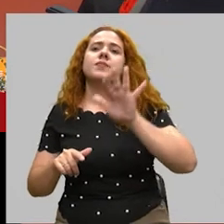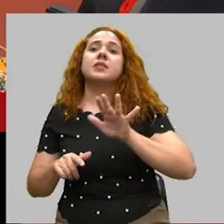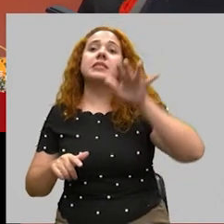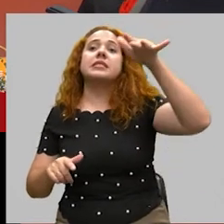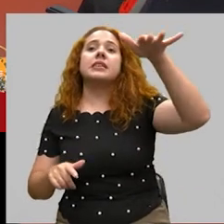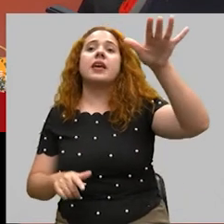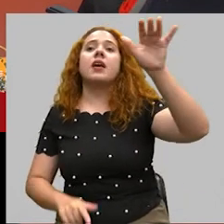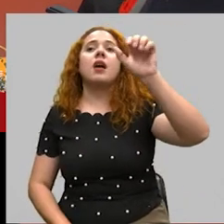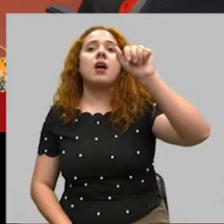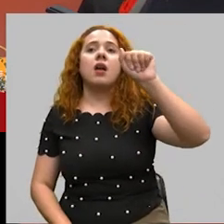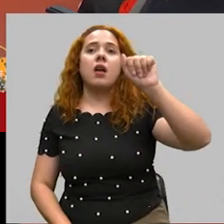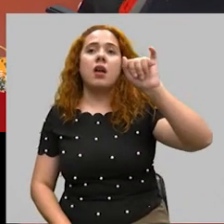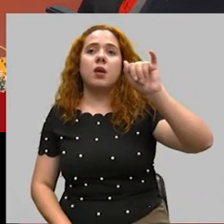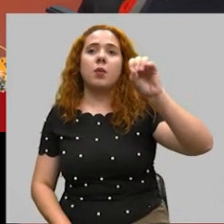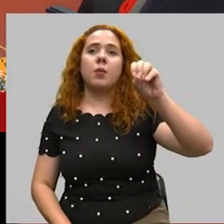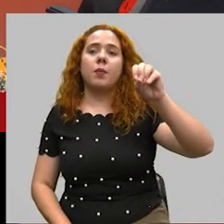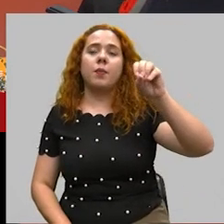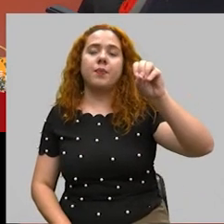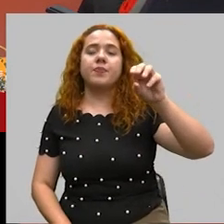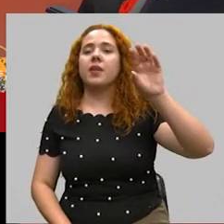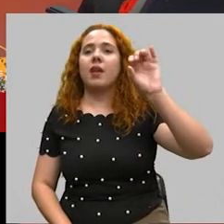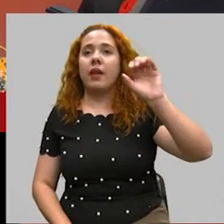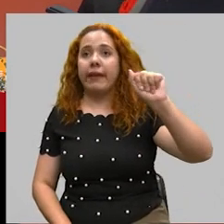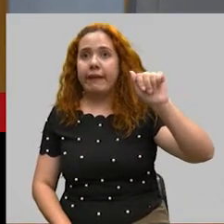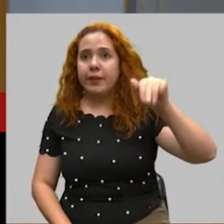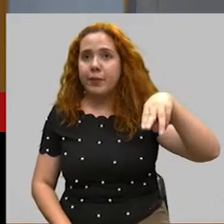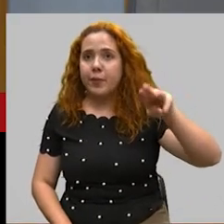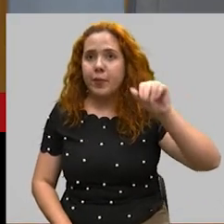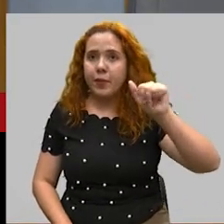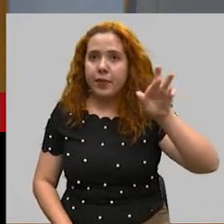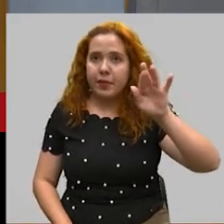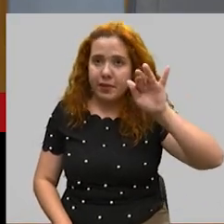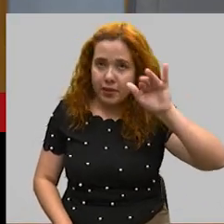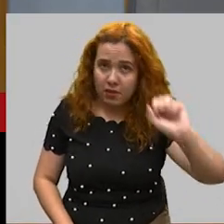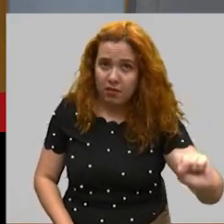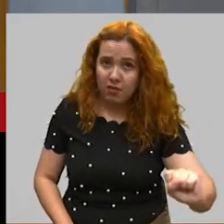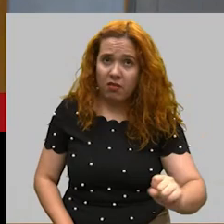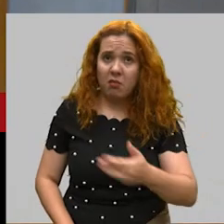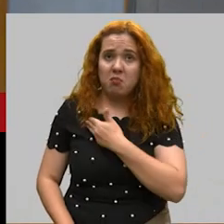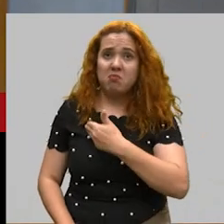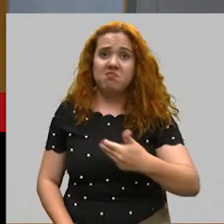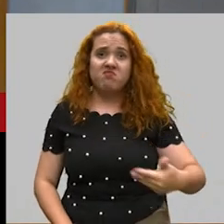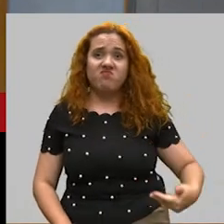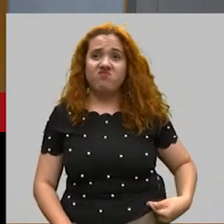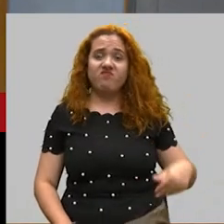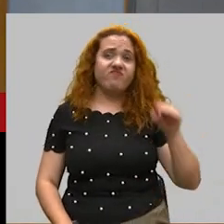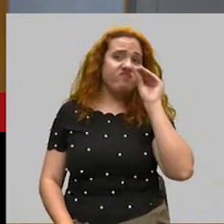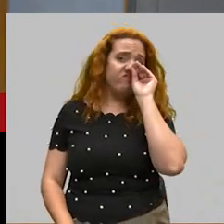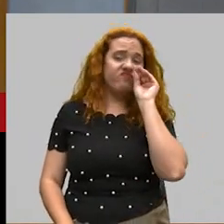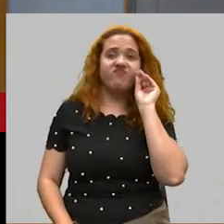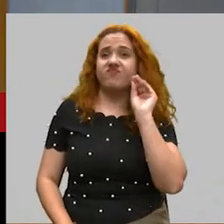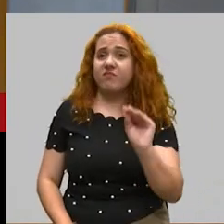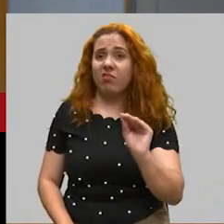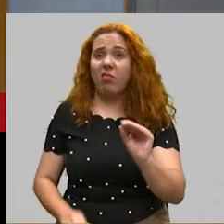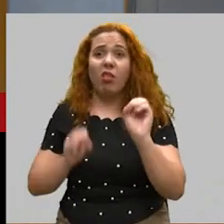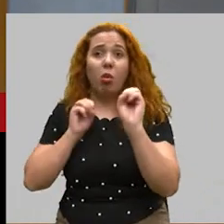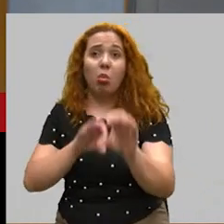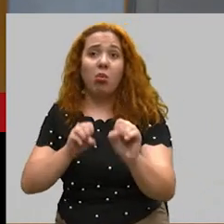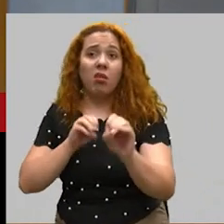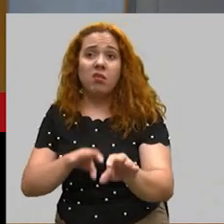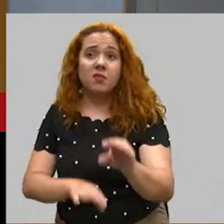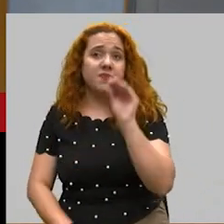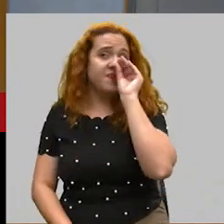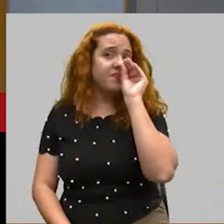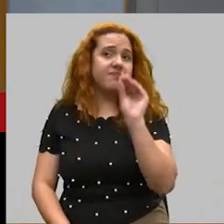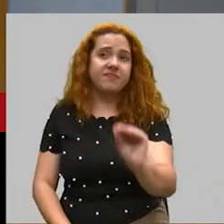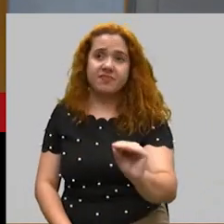também então é um governo gente que não se importa conosco não se importa com qualidade na educação não se